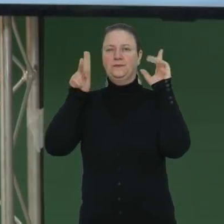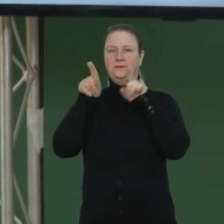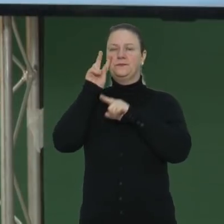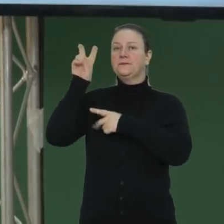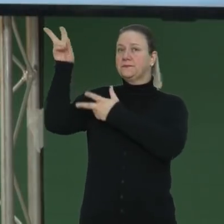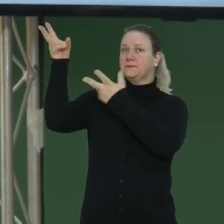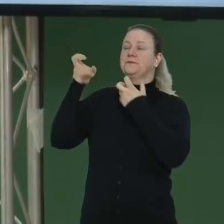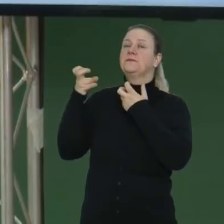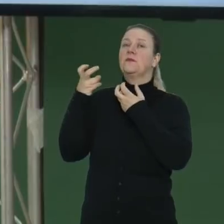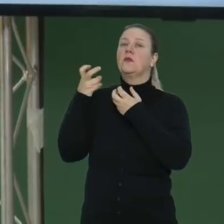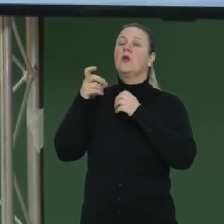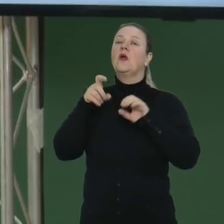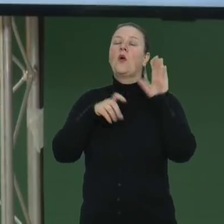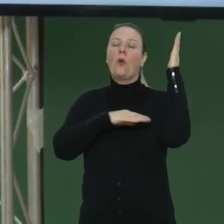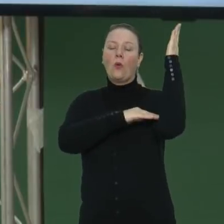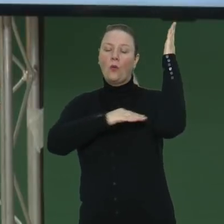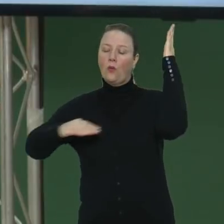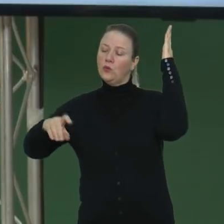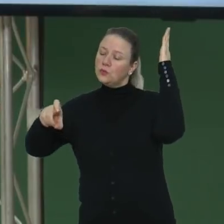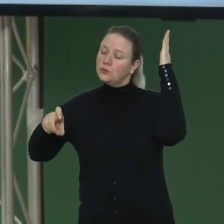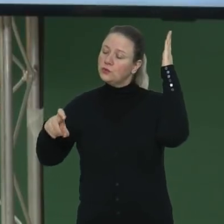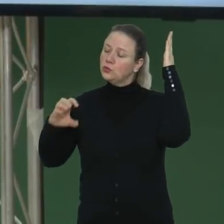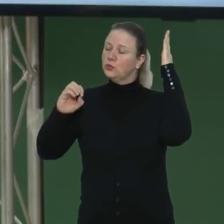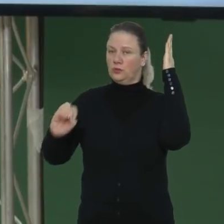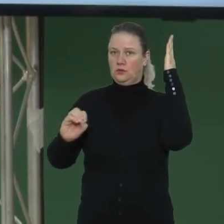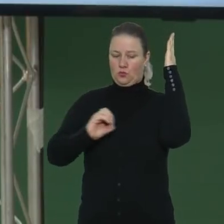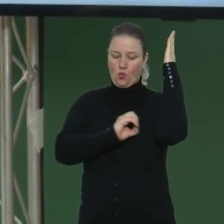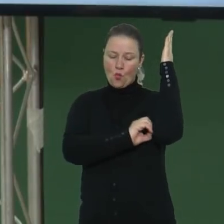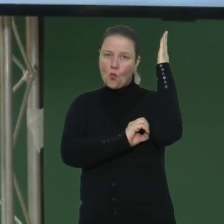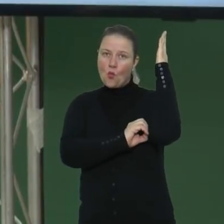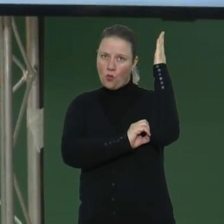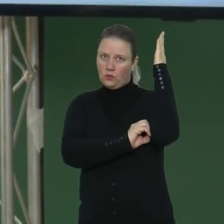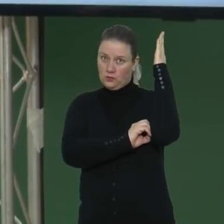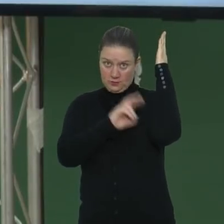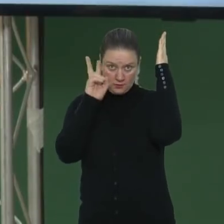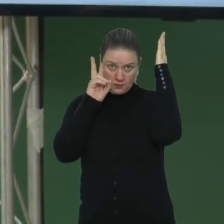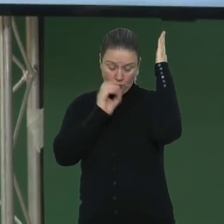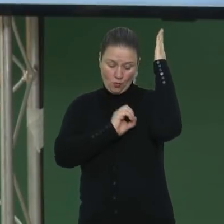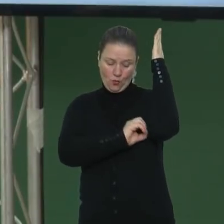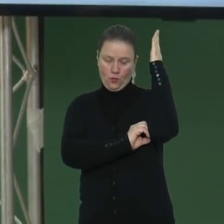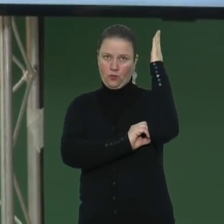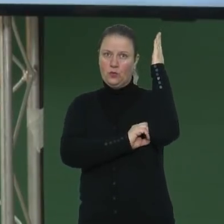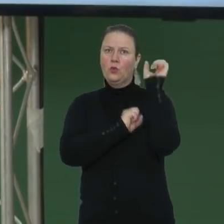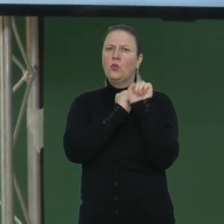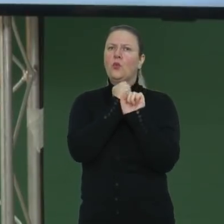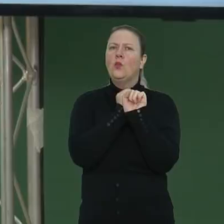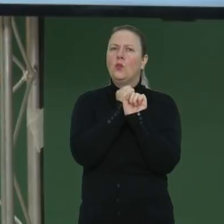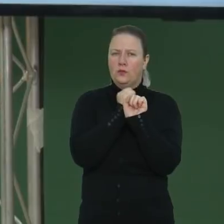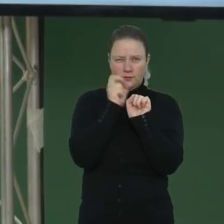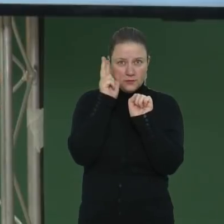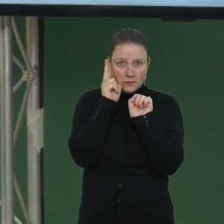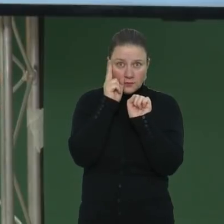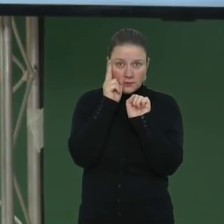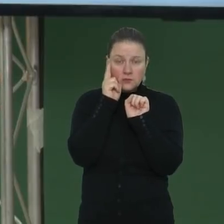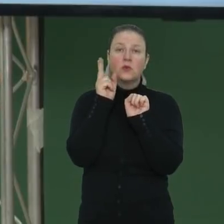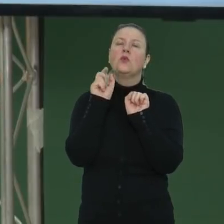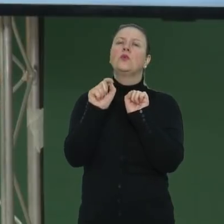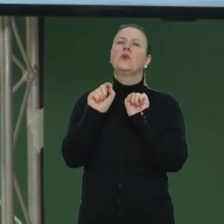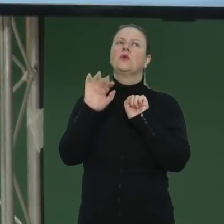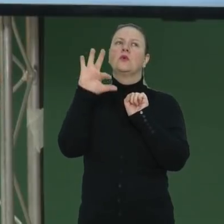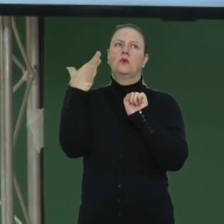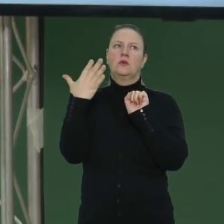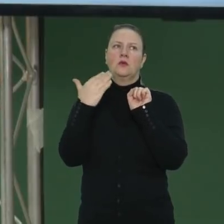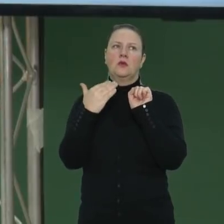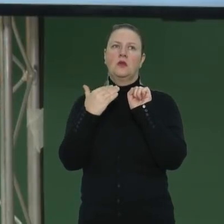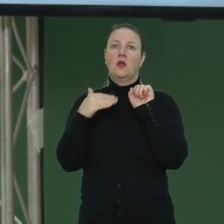Então, observem que o x é o zero vem lá do gráfico, lá do eixo x, né? Do ano que eu comentei com vocês. Então, o que acontece? Esse ano